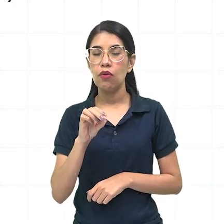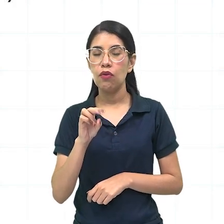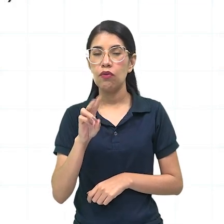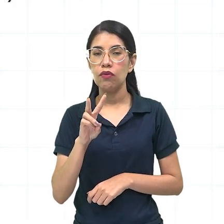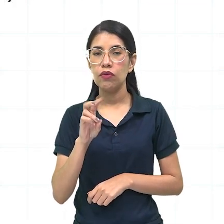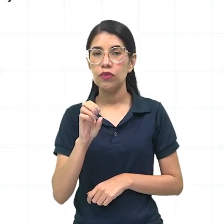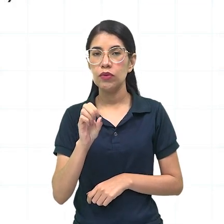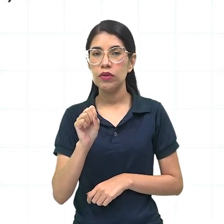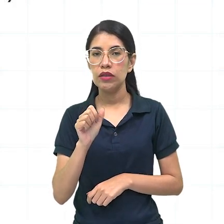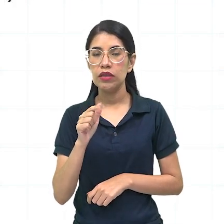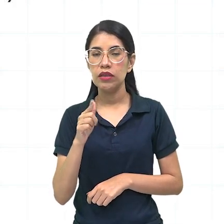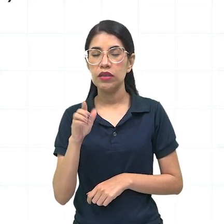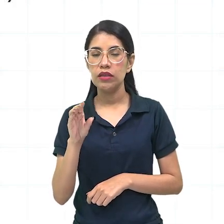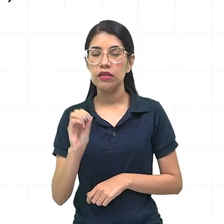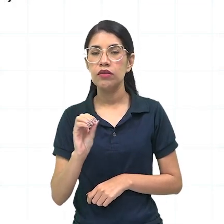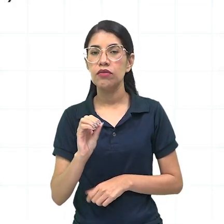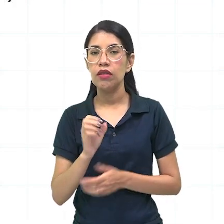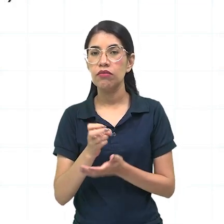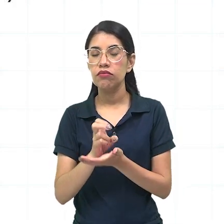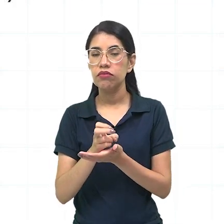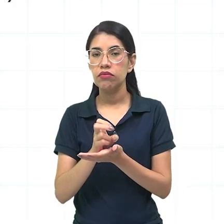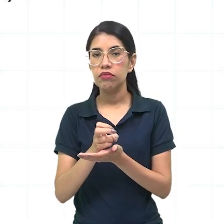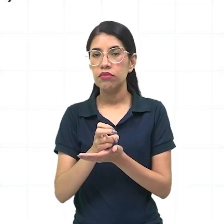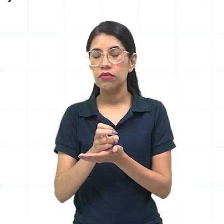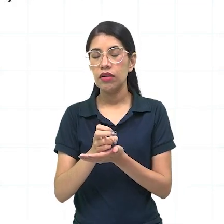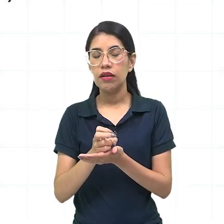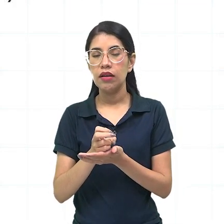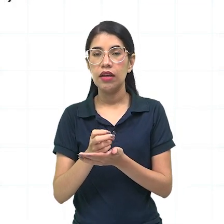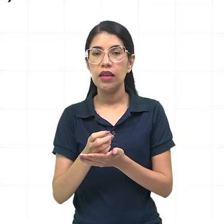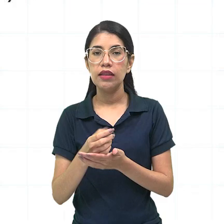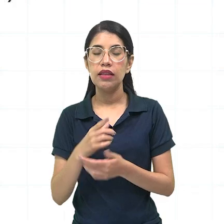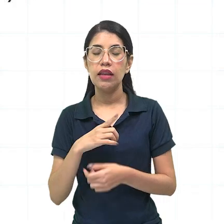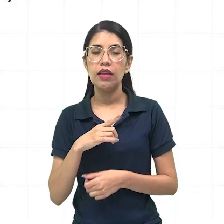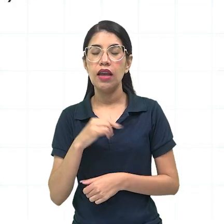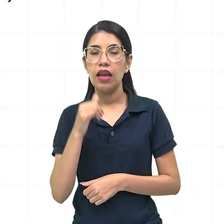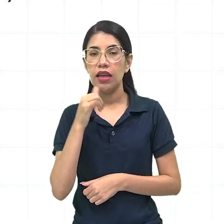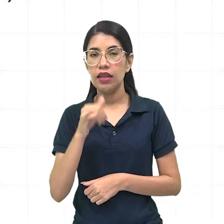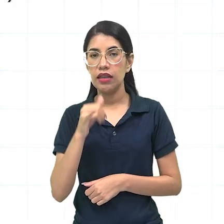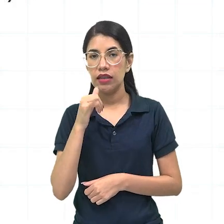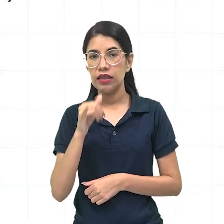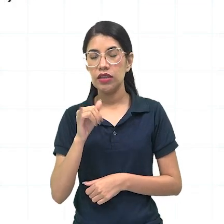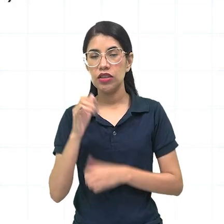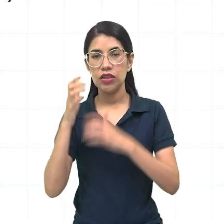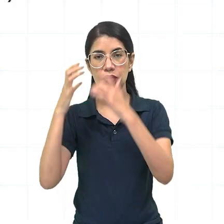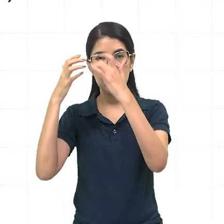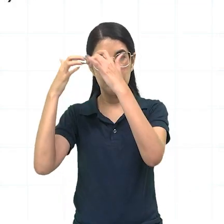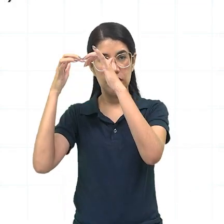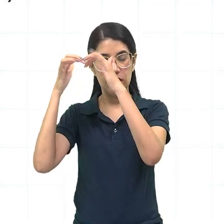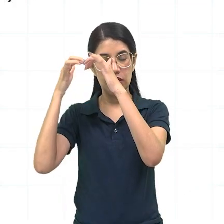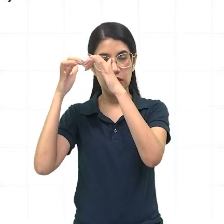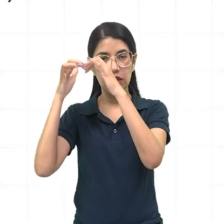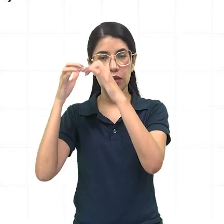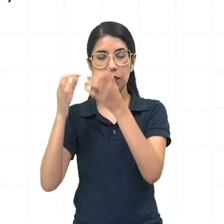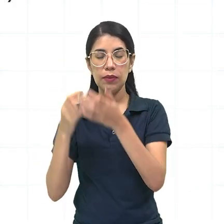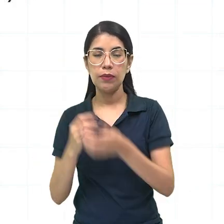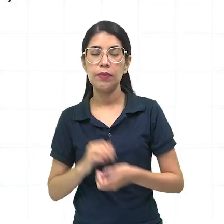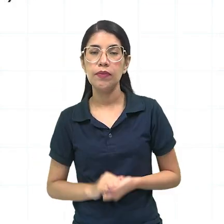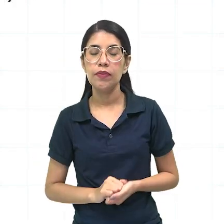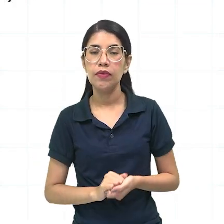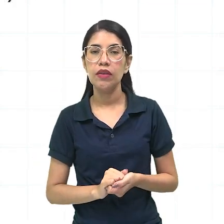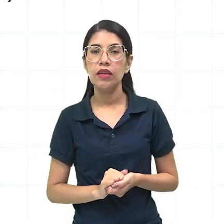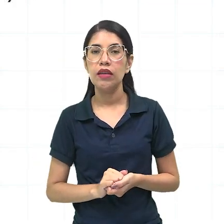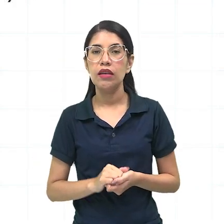ou uma crise convulsiva e acontece devido a descargas elétricas anormais no cérebro, que levam à